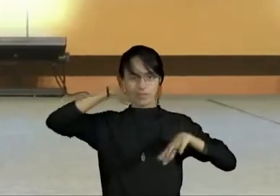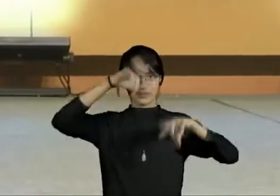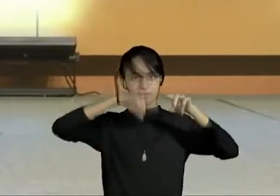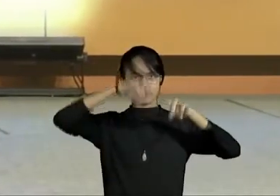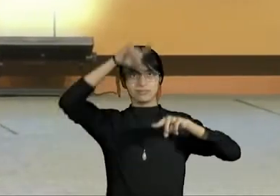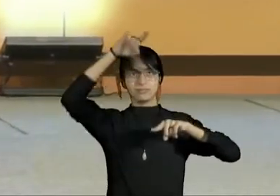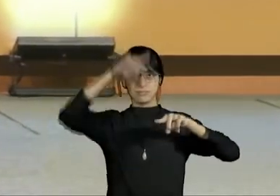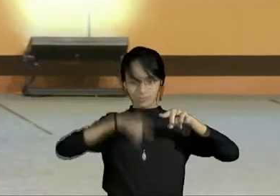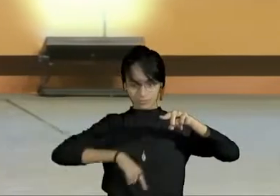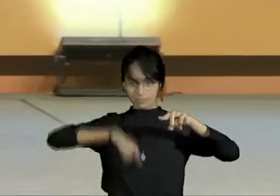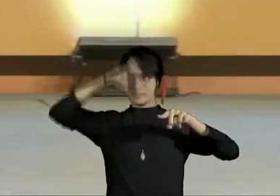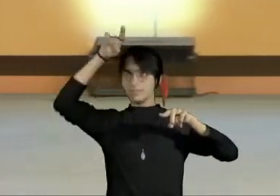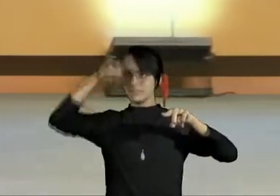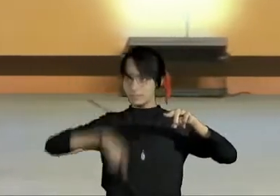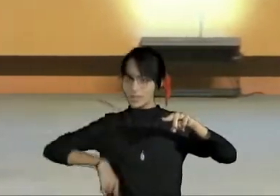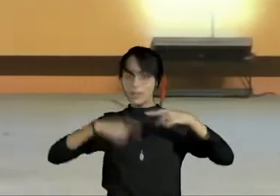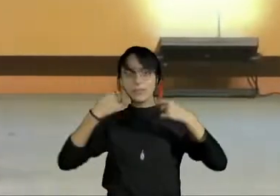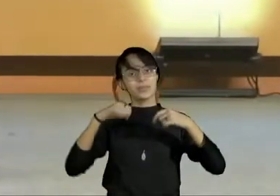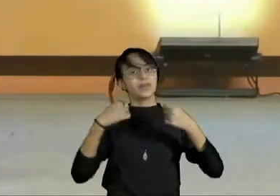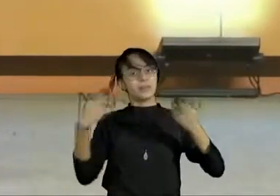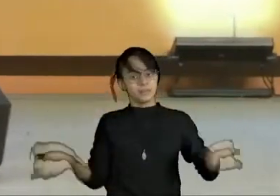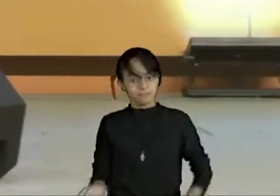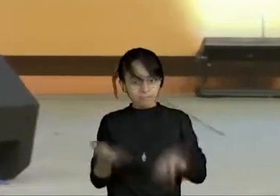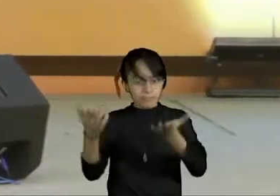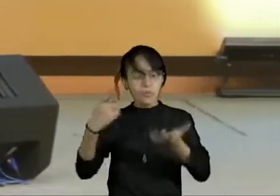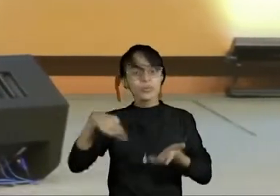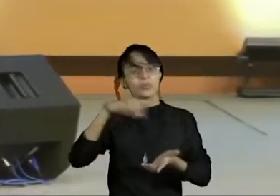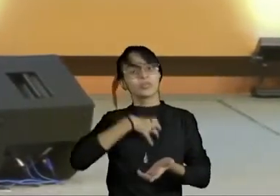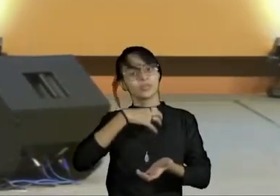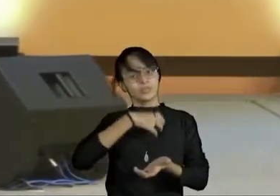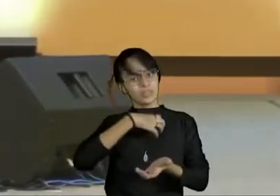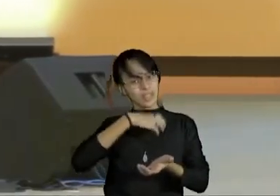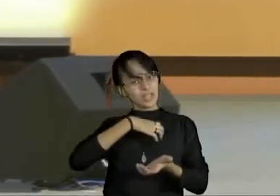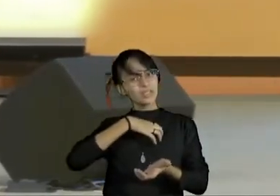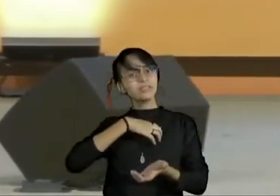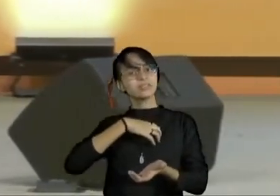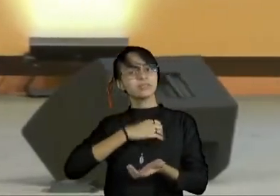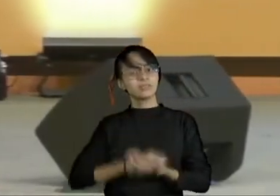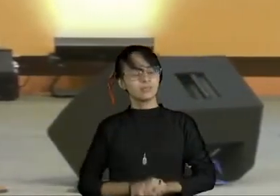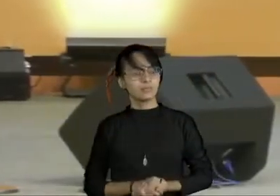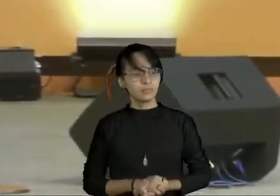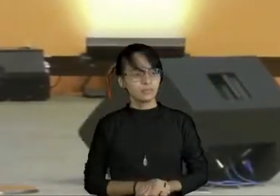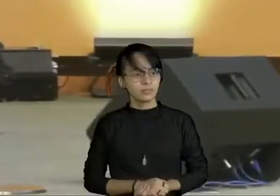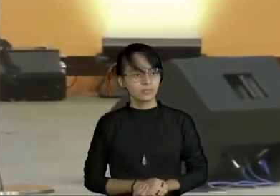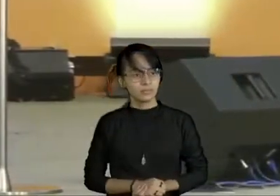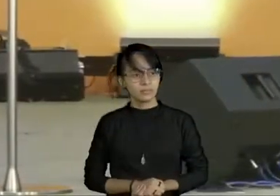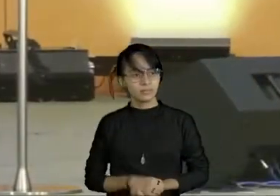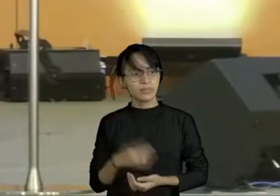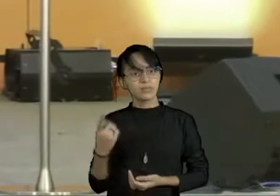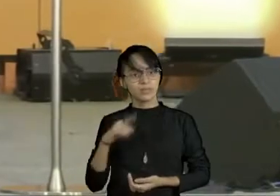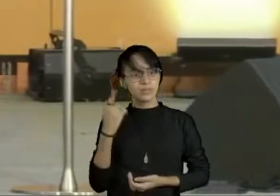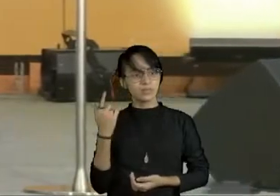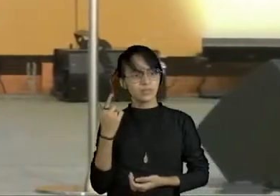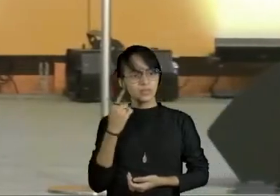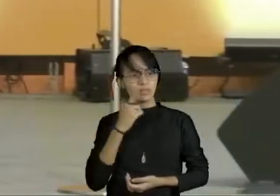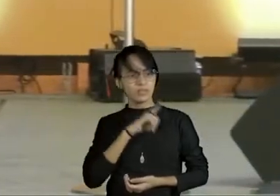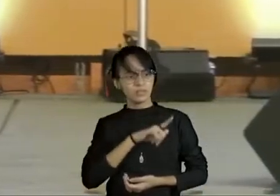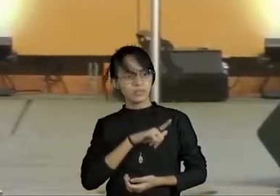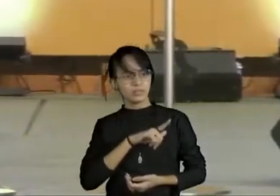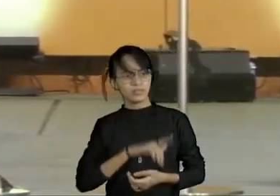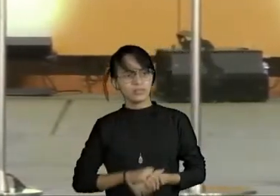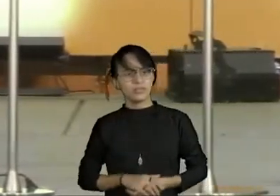você precisa ser motivado o tempo todo pelo que você sente para você passar a crer. E uma fé que é governada